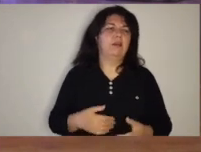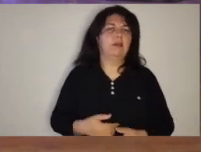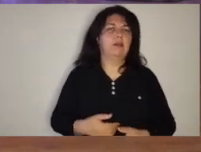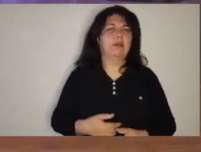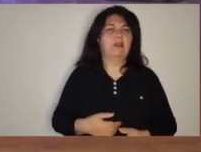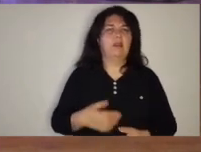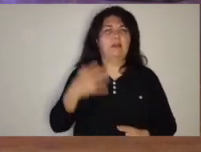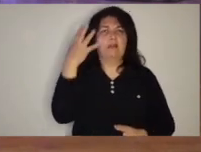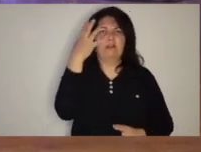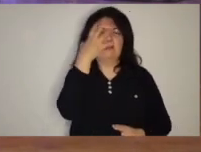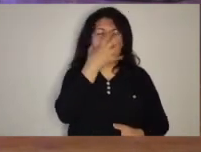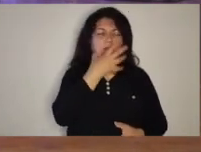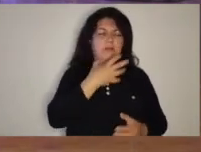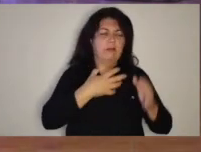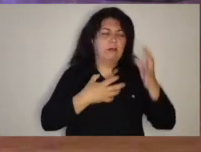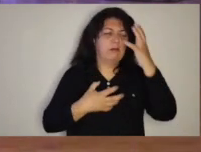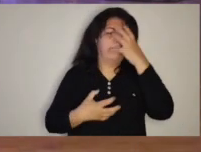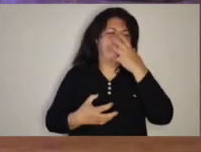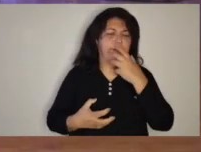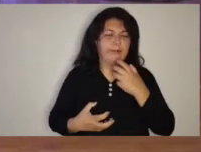Agora, se você ficar com aquela cara,